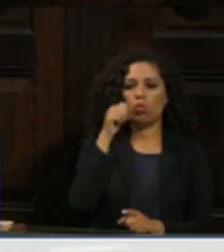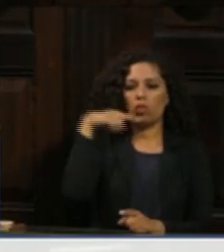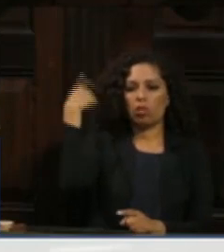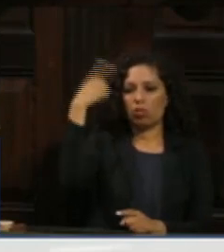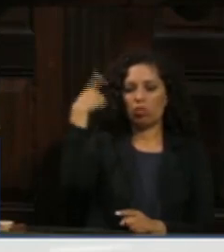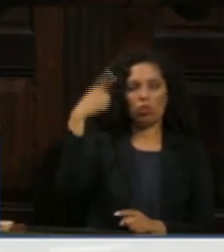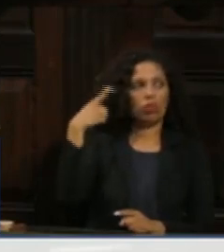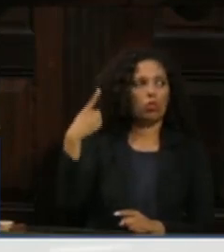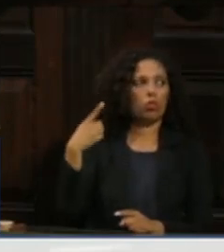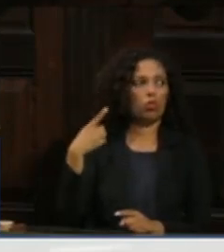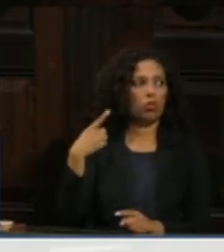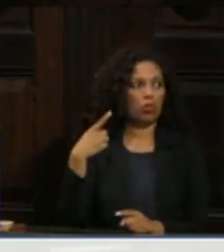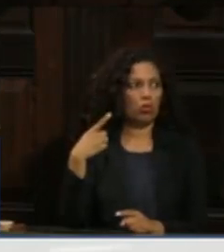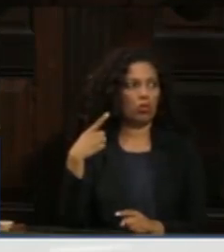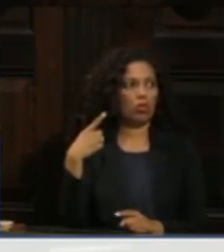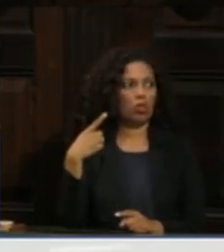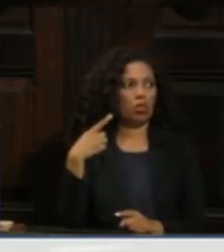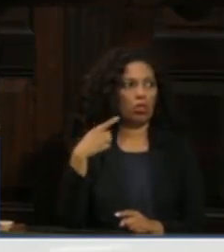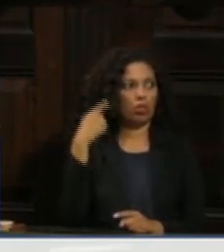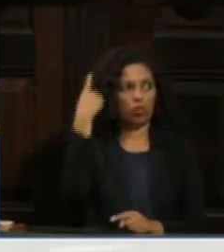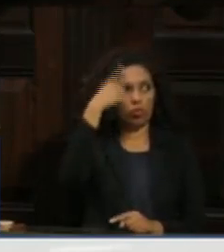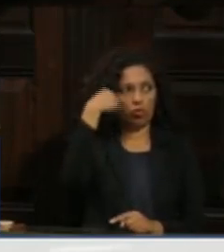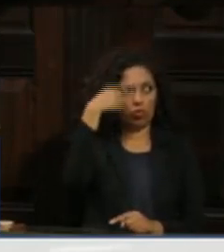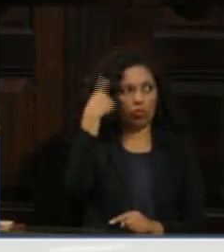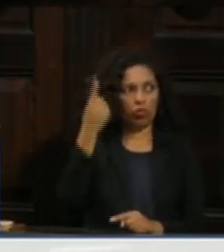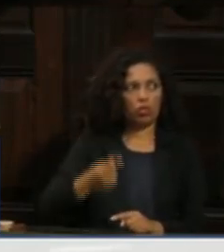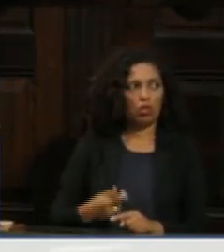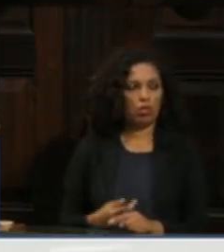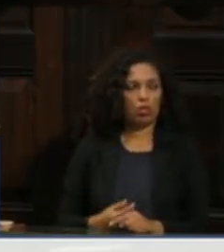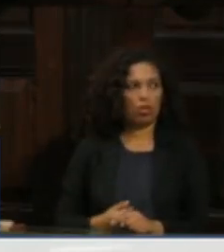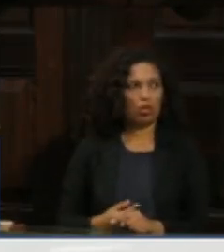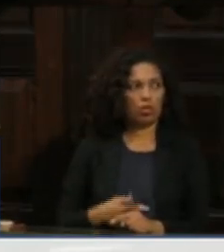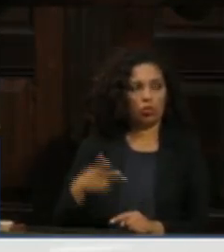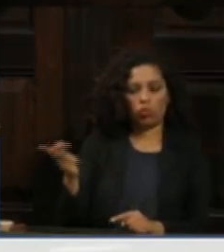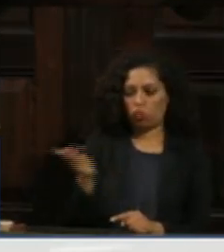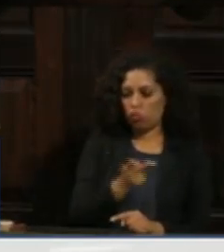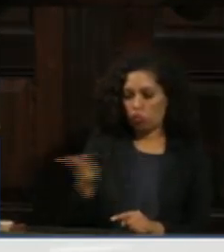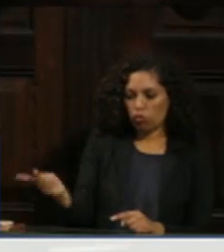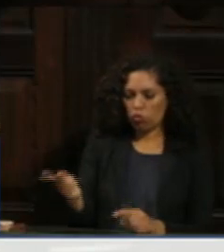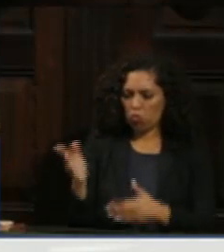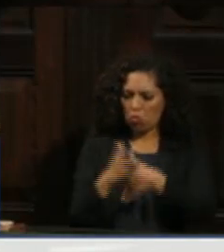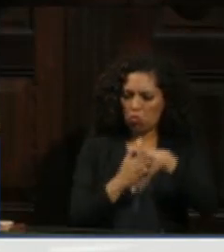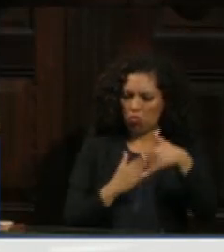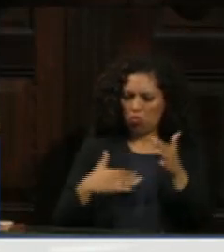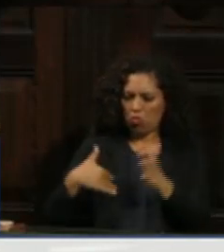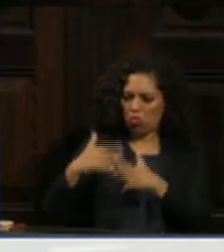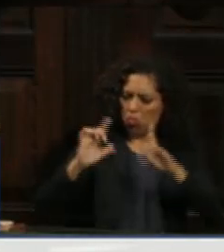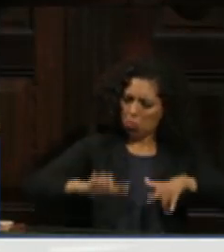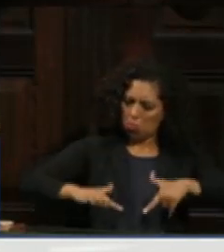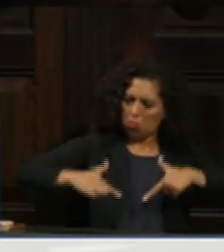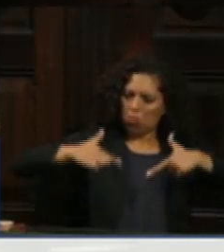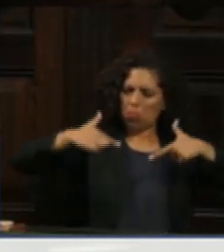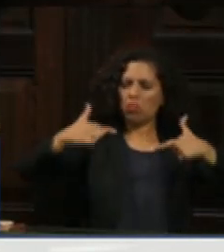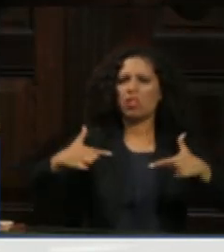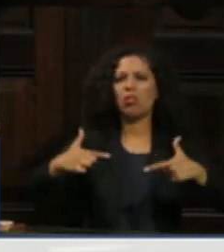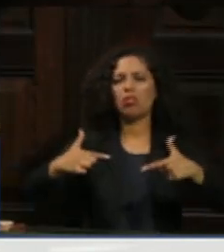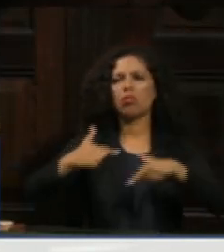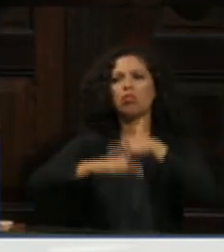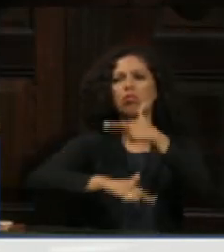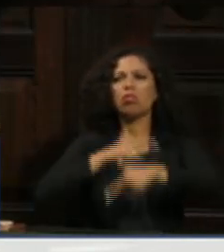progressivamente aquilo que temos que evitar, que é a ditadura por outros meios. Eu